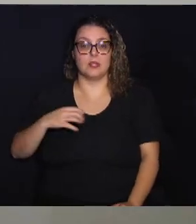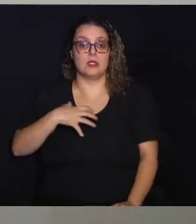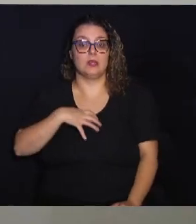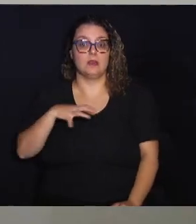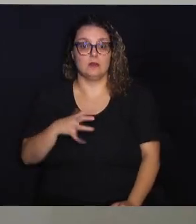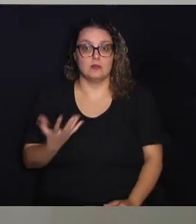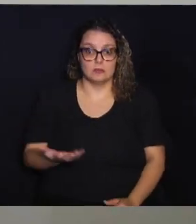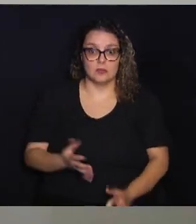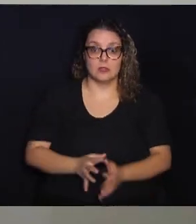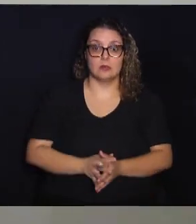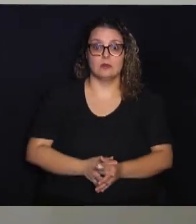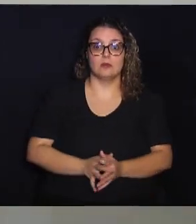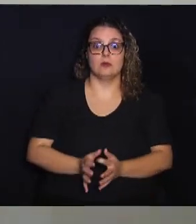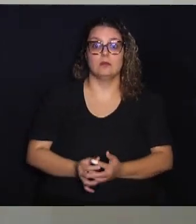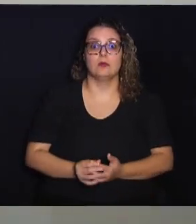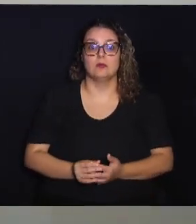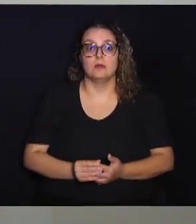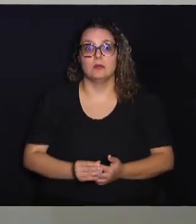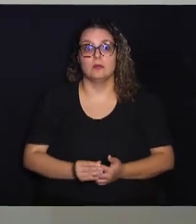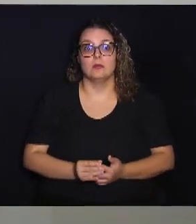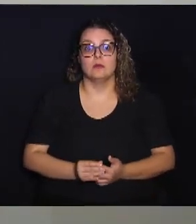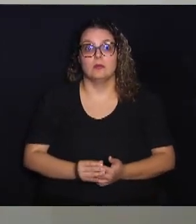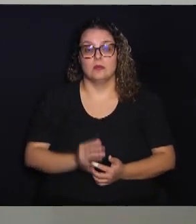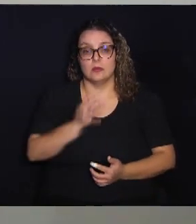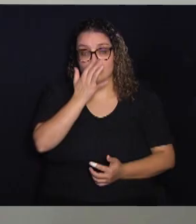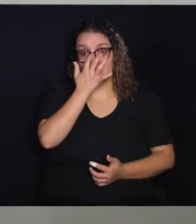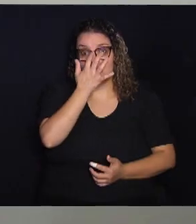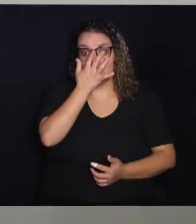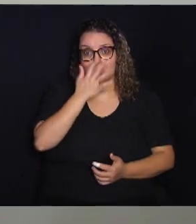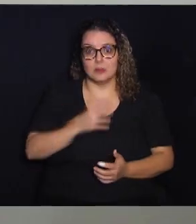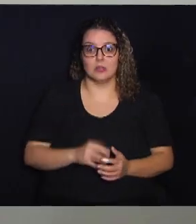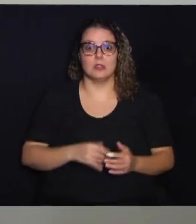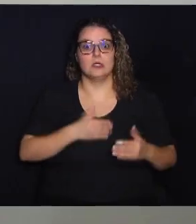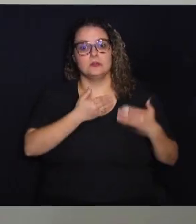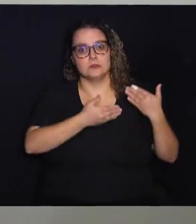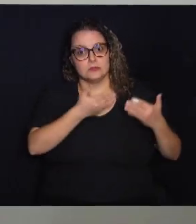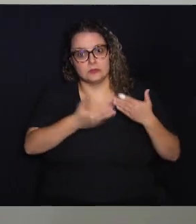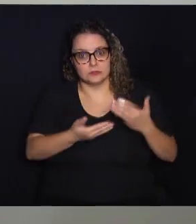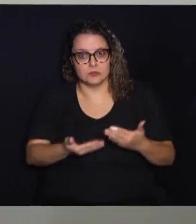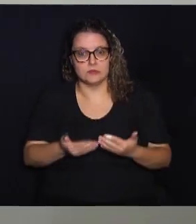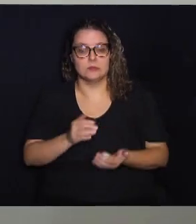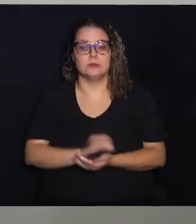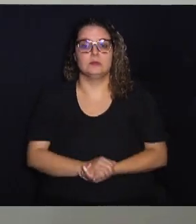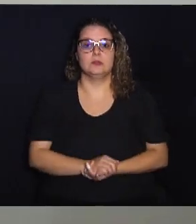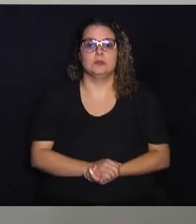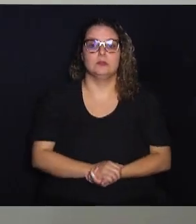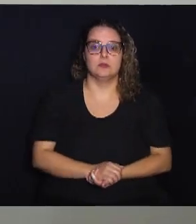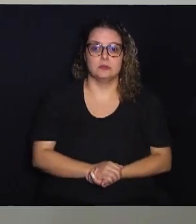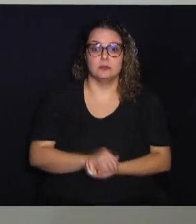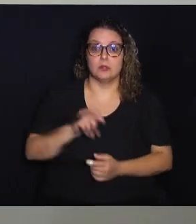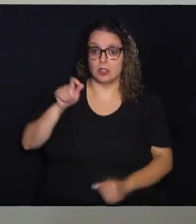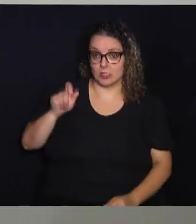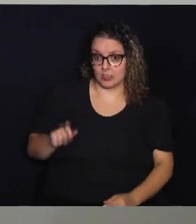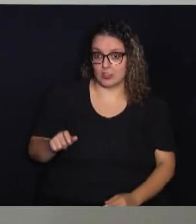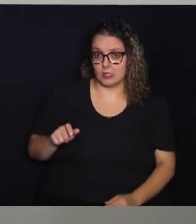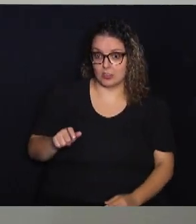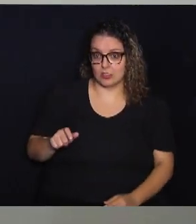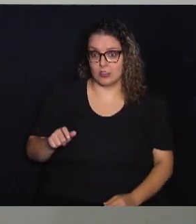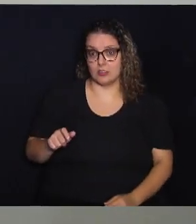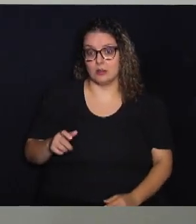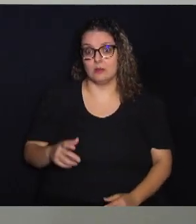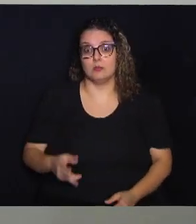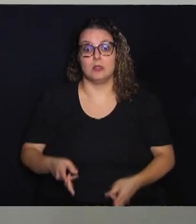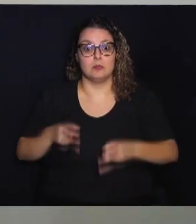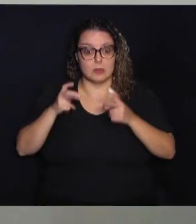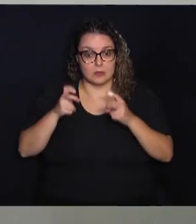herança autossômica recessiva, então quer dizer que o indivíduo, para manifestar a